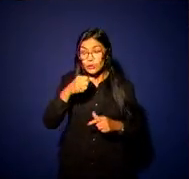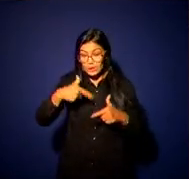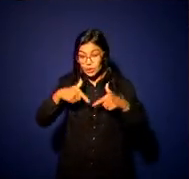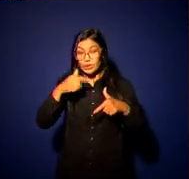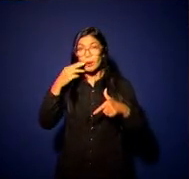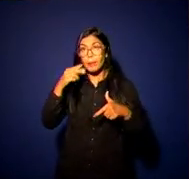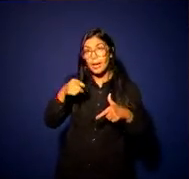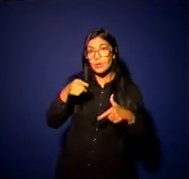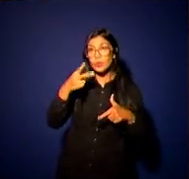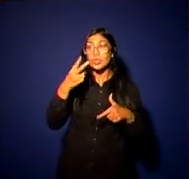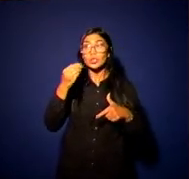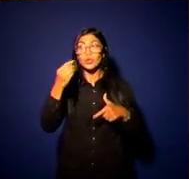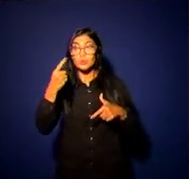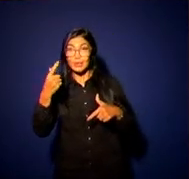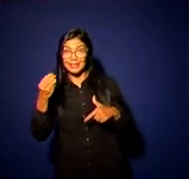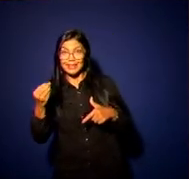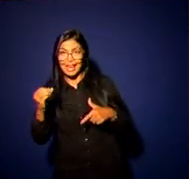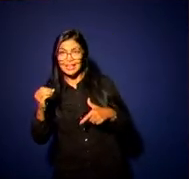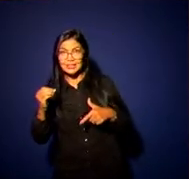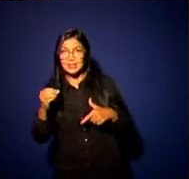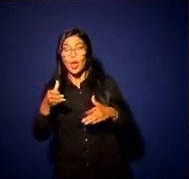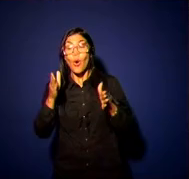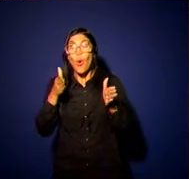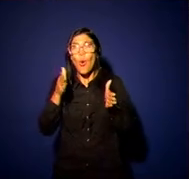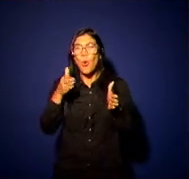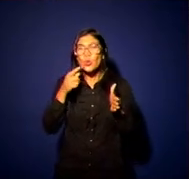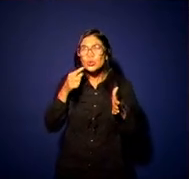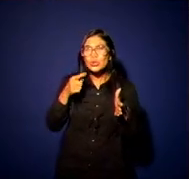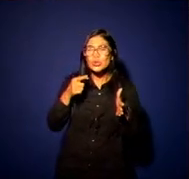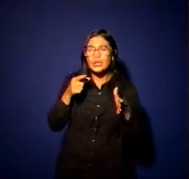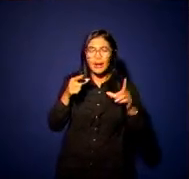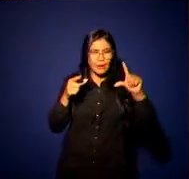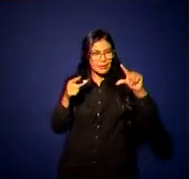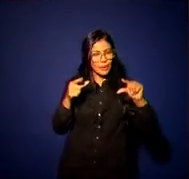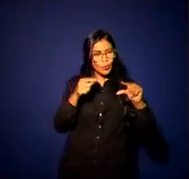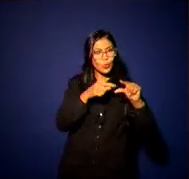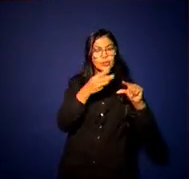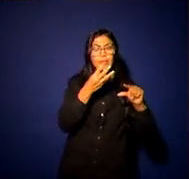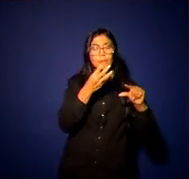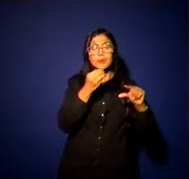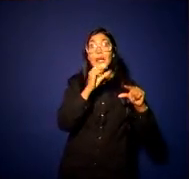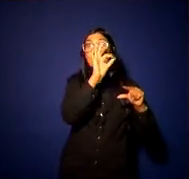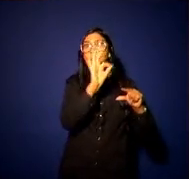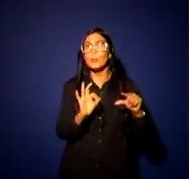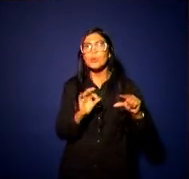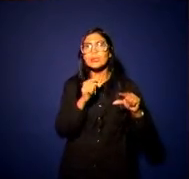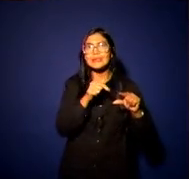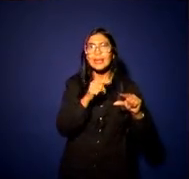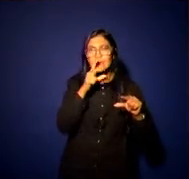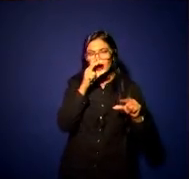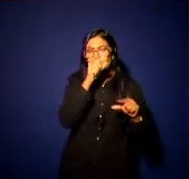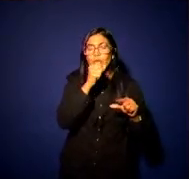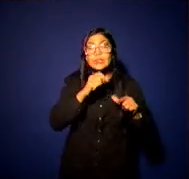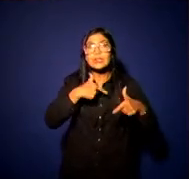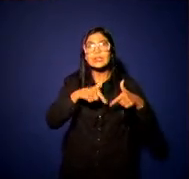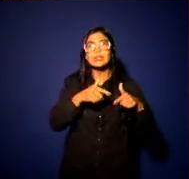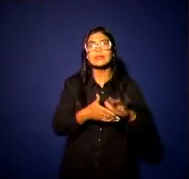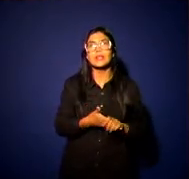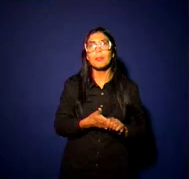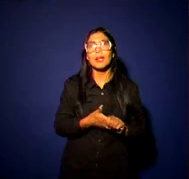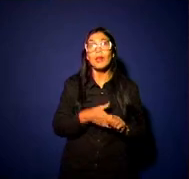regulatório de 2010 hoje a cvm tá curta em 30% da sua força de trabalho